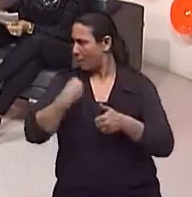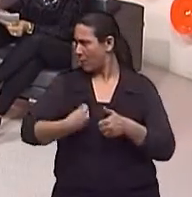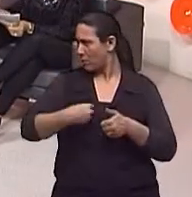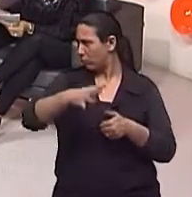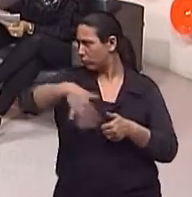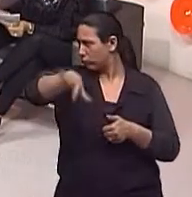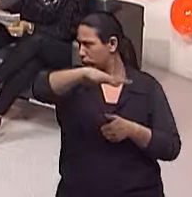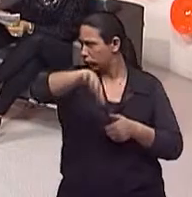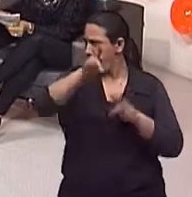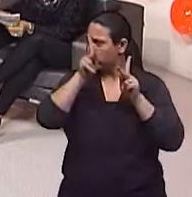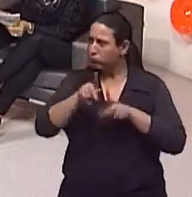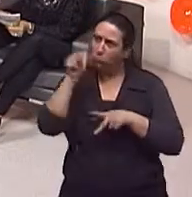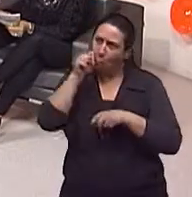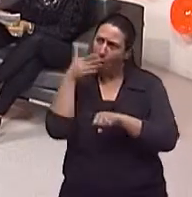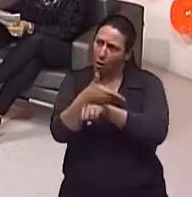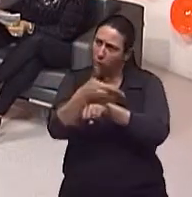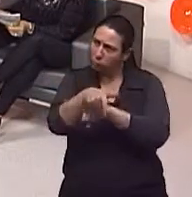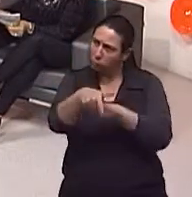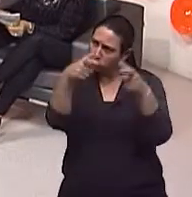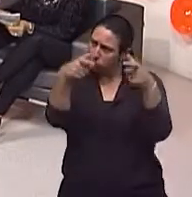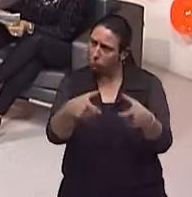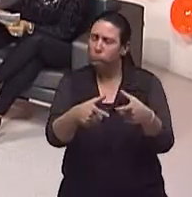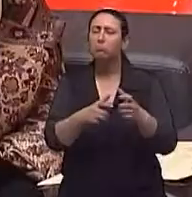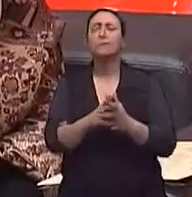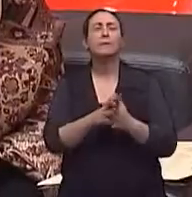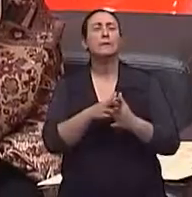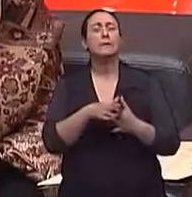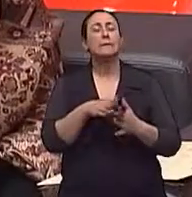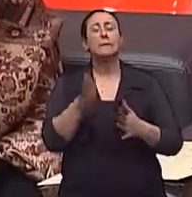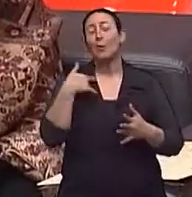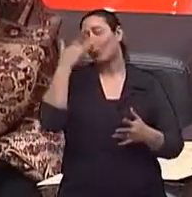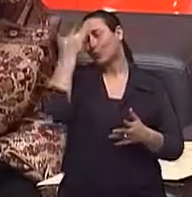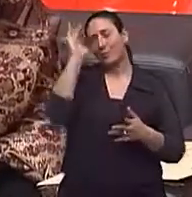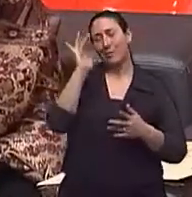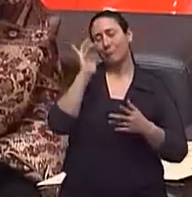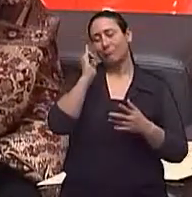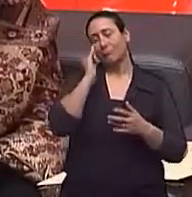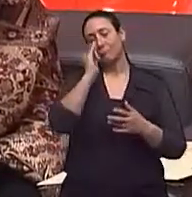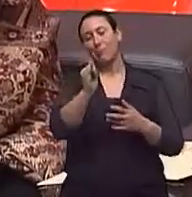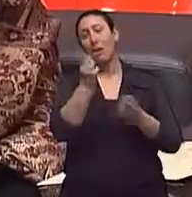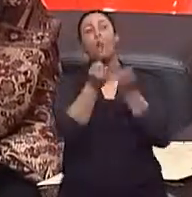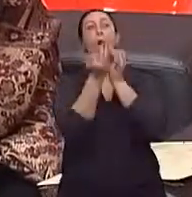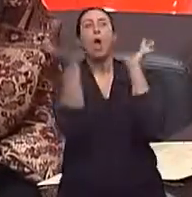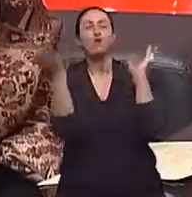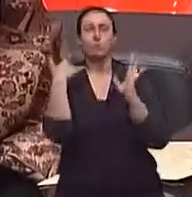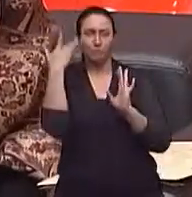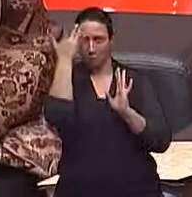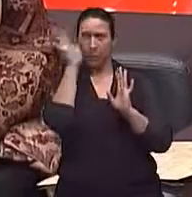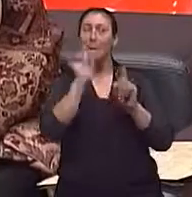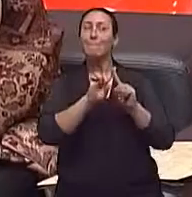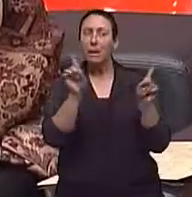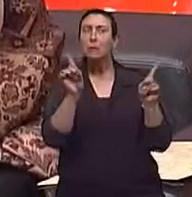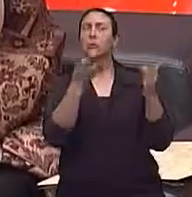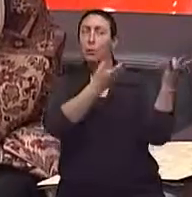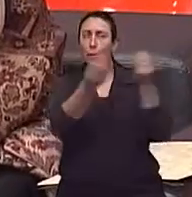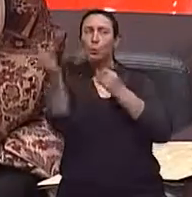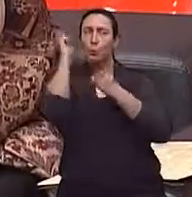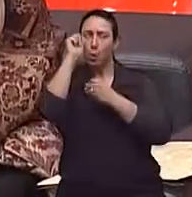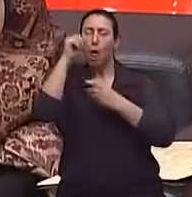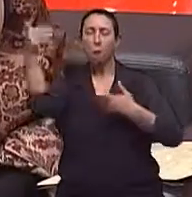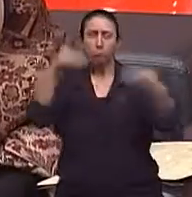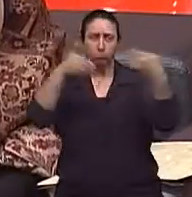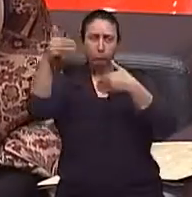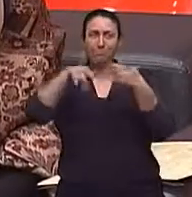vida de um número significativo de mulheres né sim eu não teria assim os dados específicos mas a gente sabe que as mulheres que foram